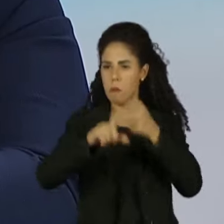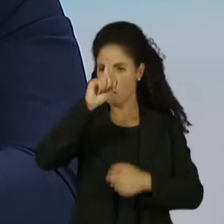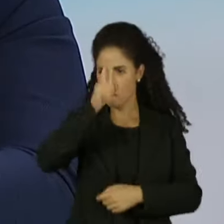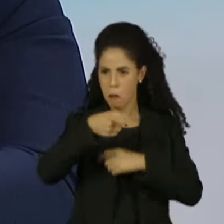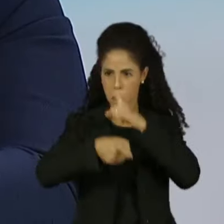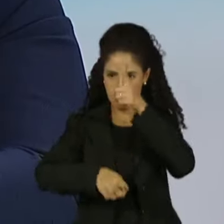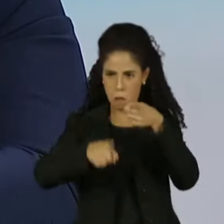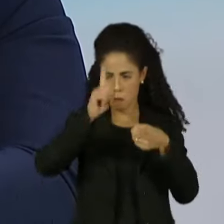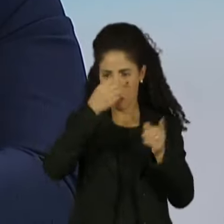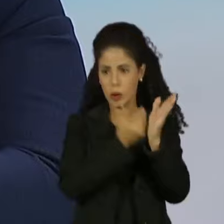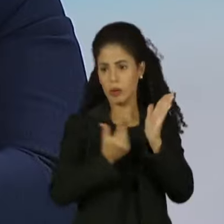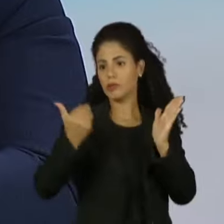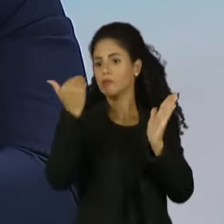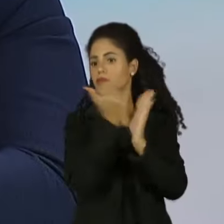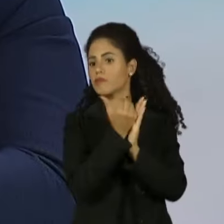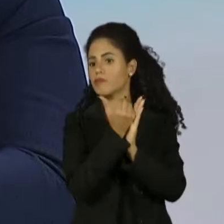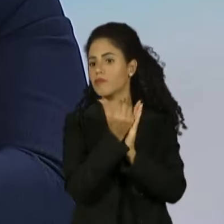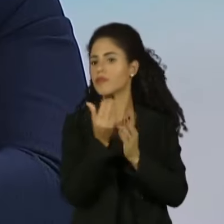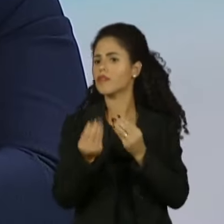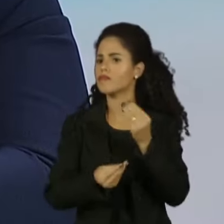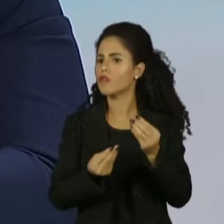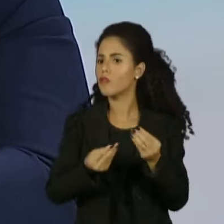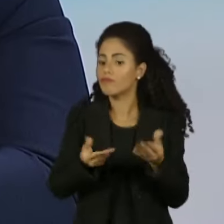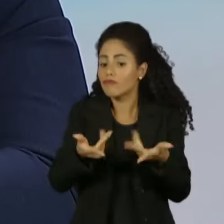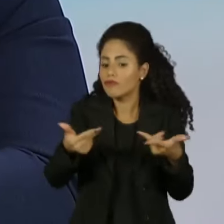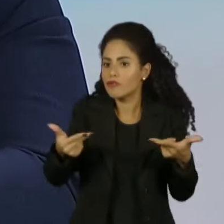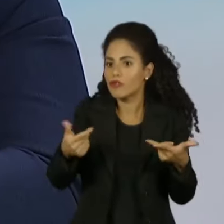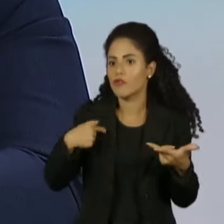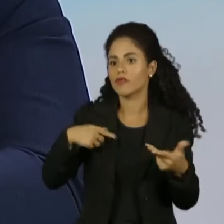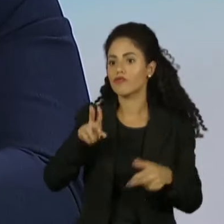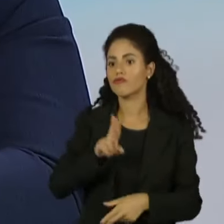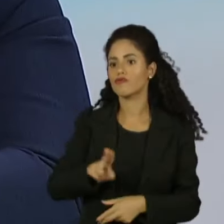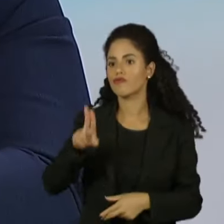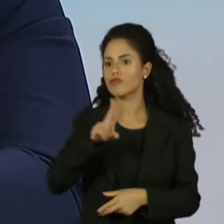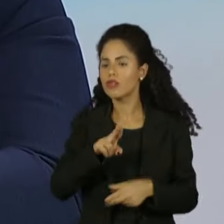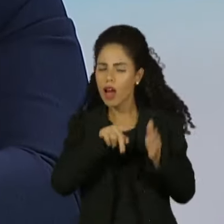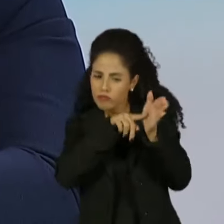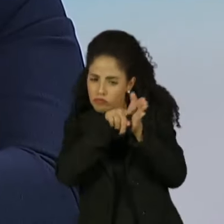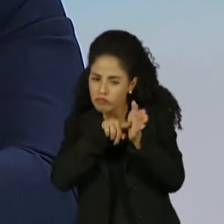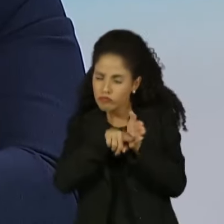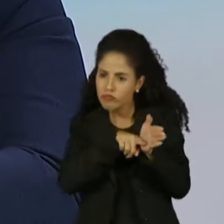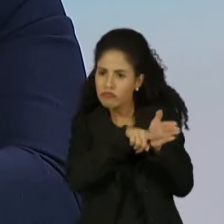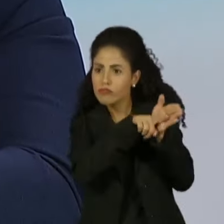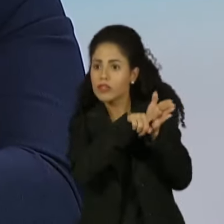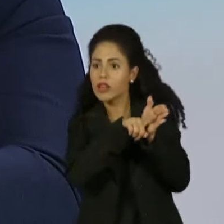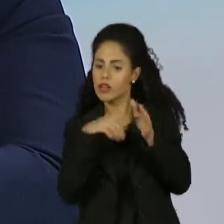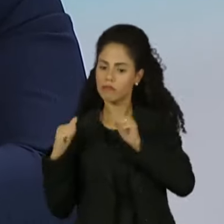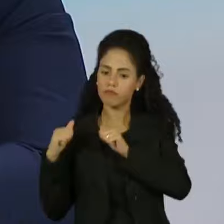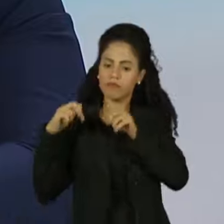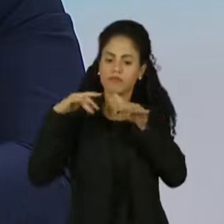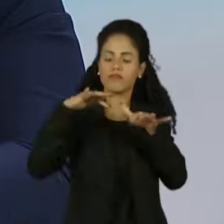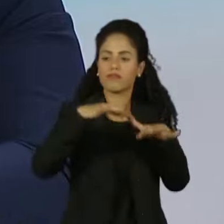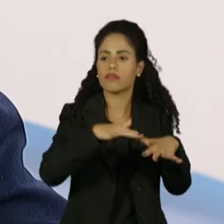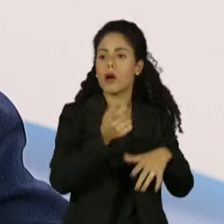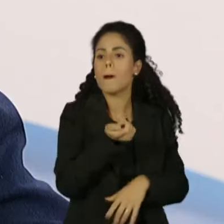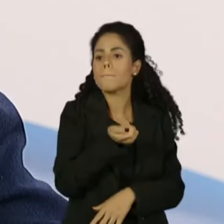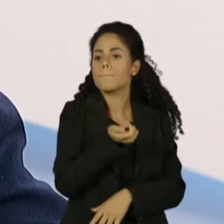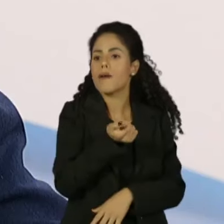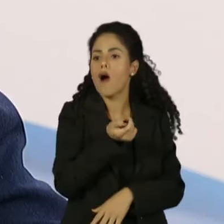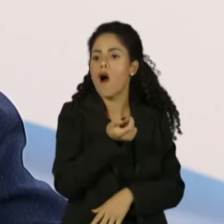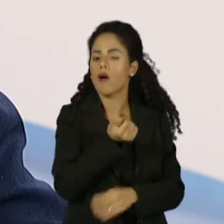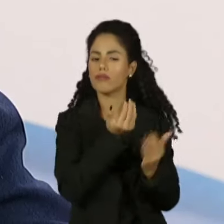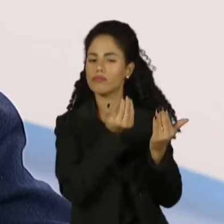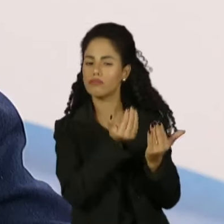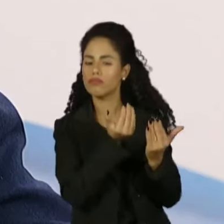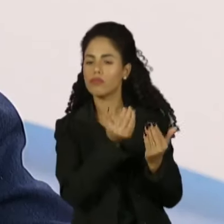e eu te pergunto também, a Comissão de Atividades de Inteligência do Congresso, a SECAI, se reuniu pouco desde que as primeiras